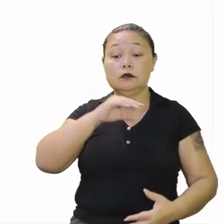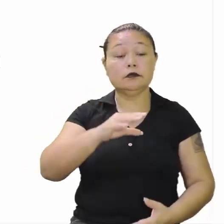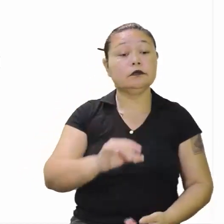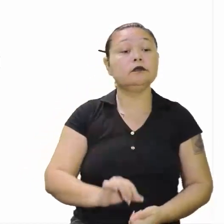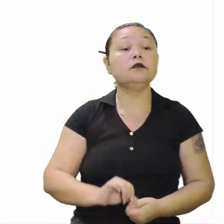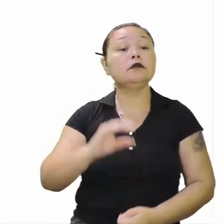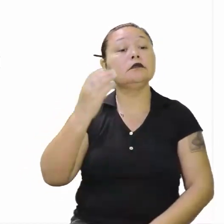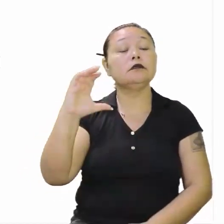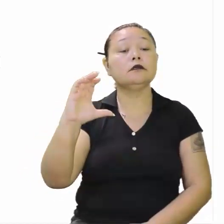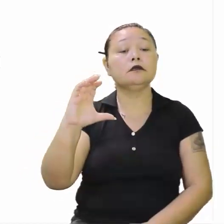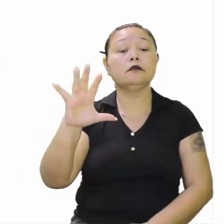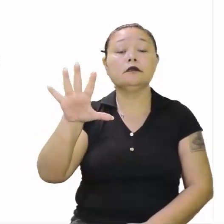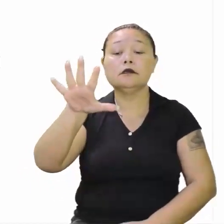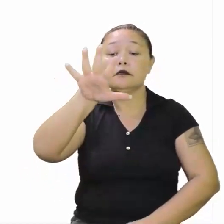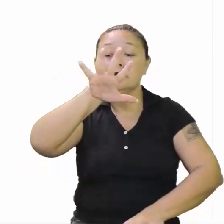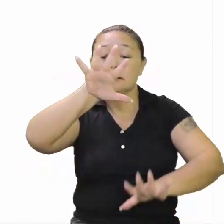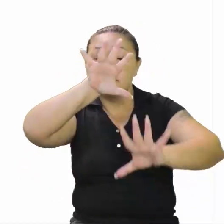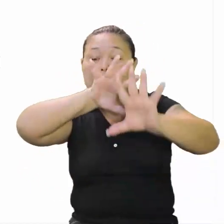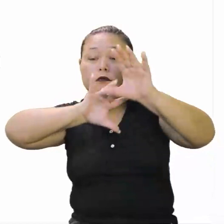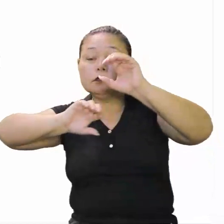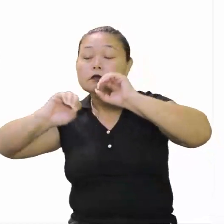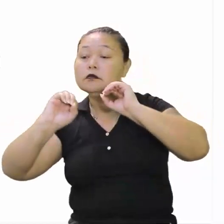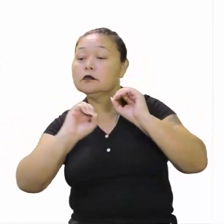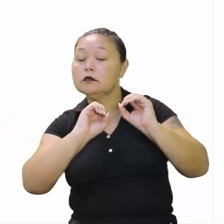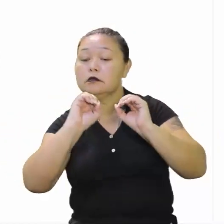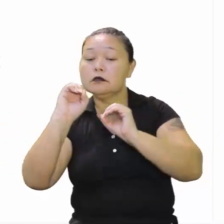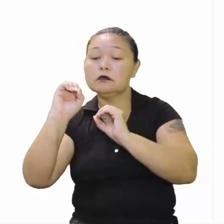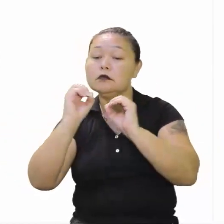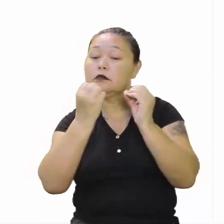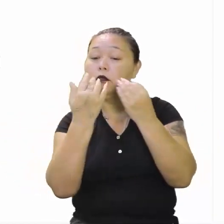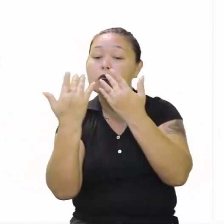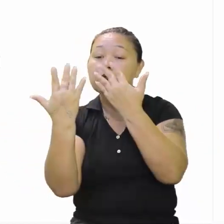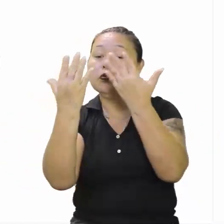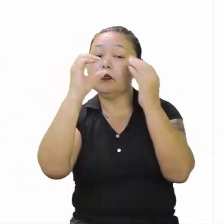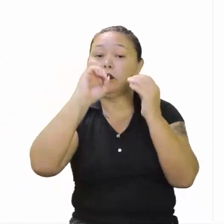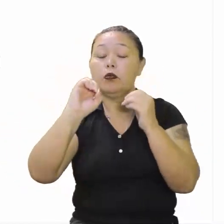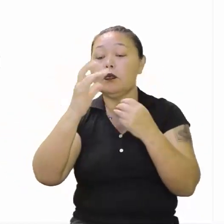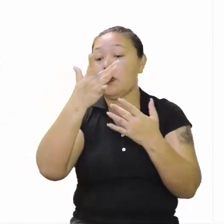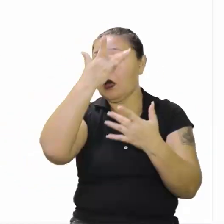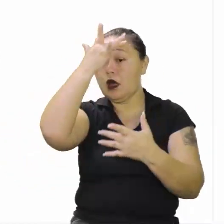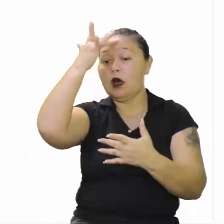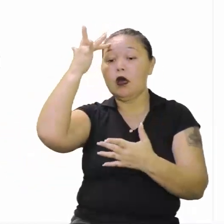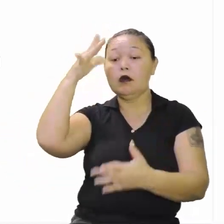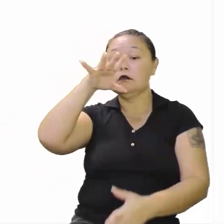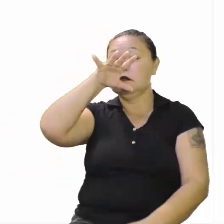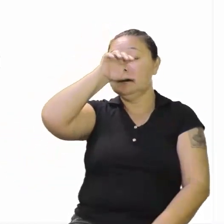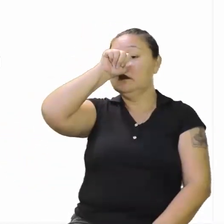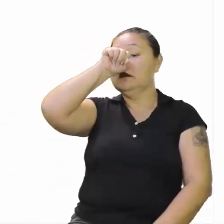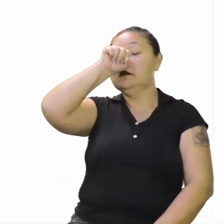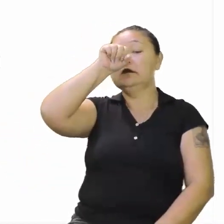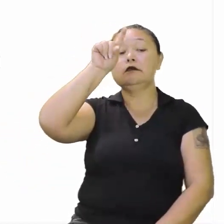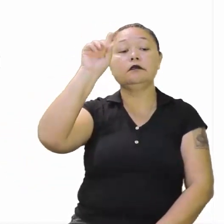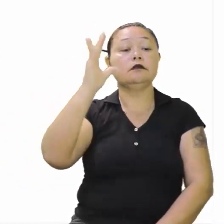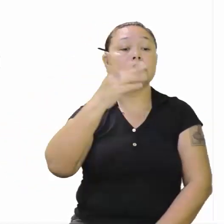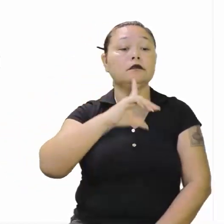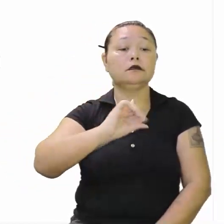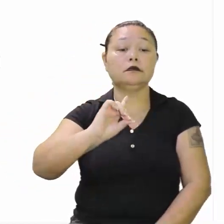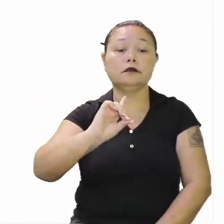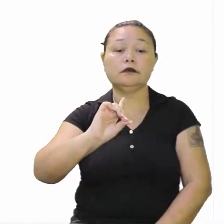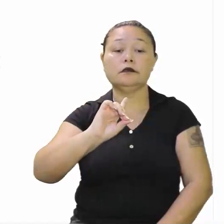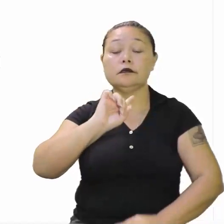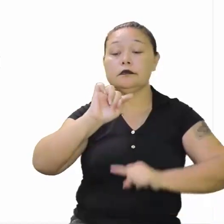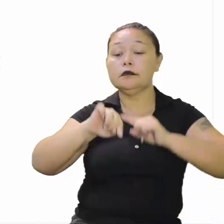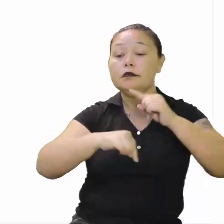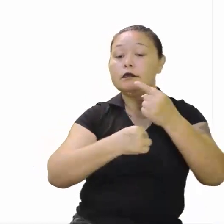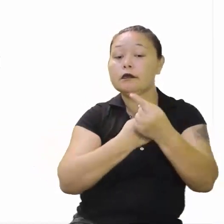C, consumo de todo oxigênio pelas pessoas. Letra D, geração